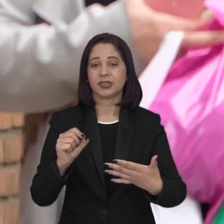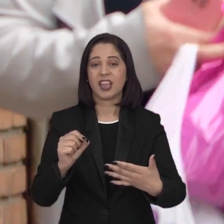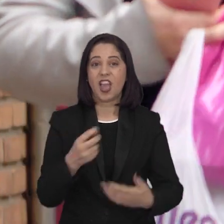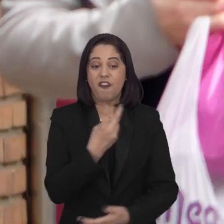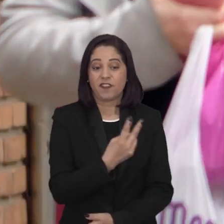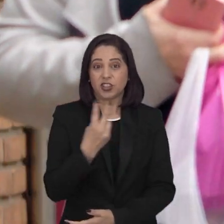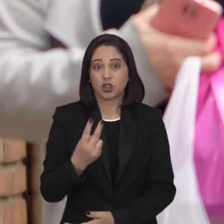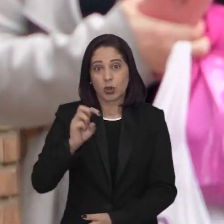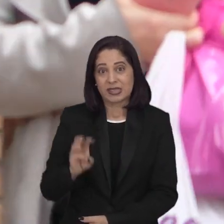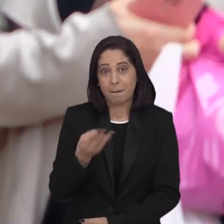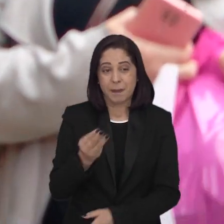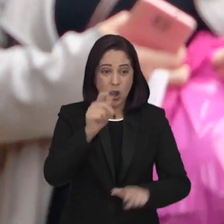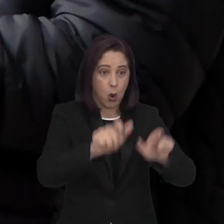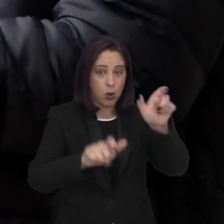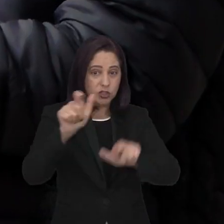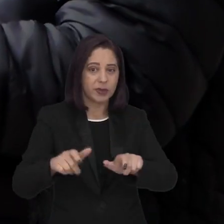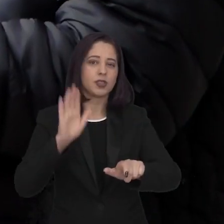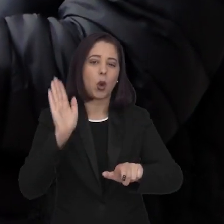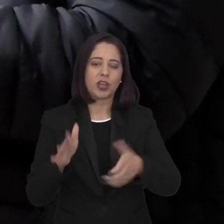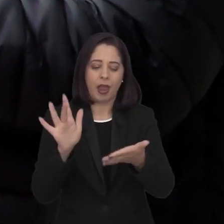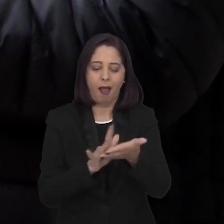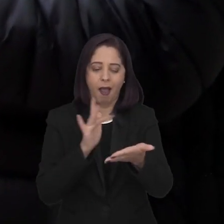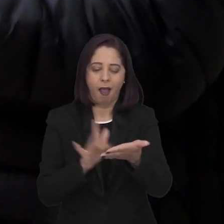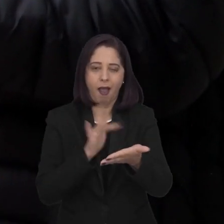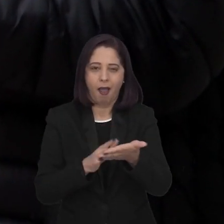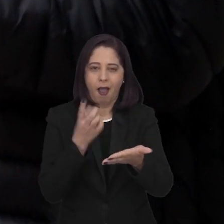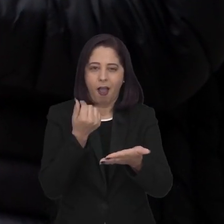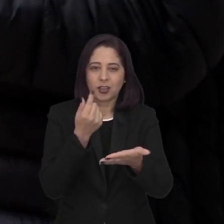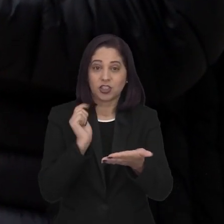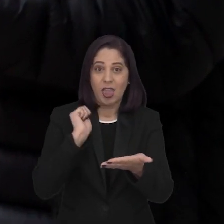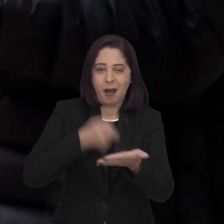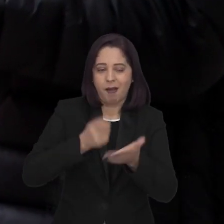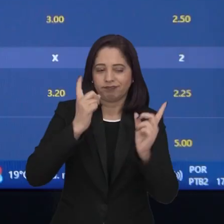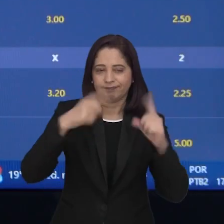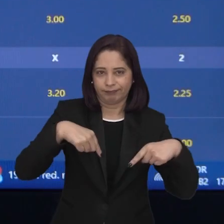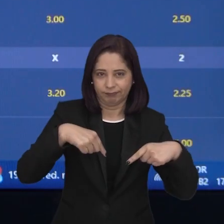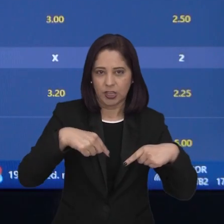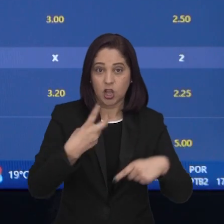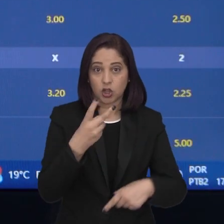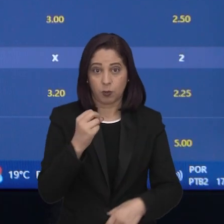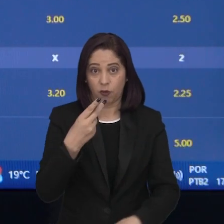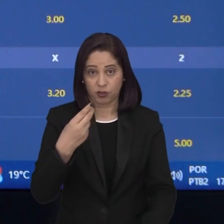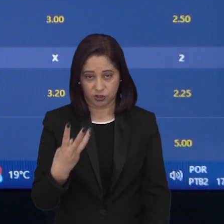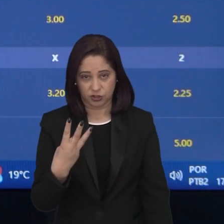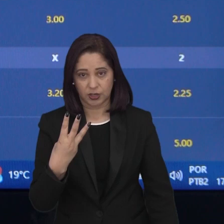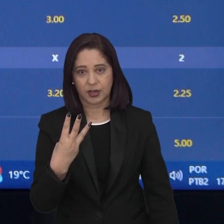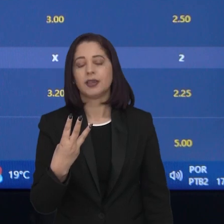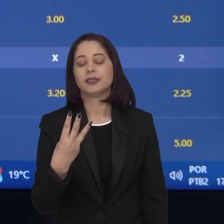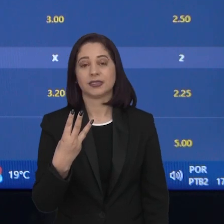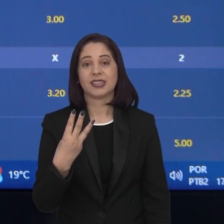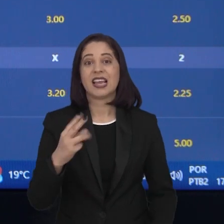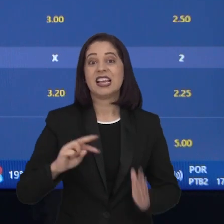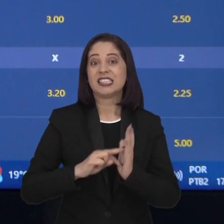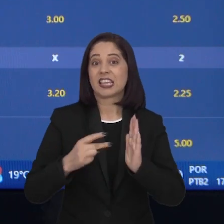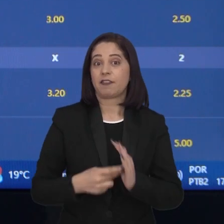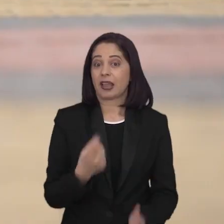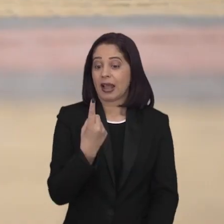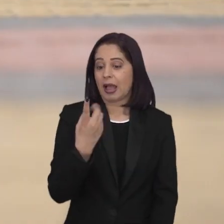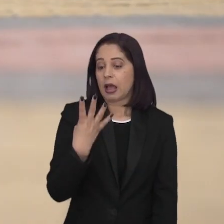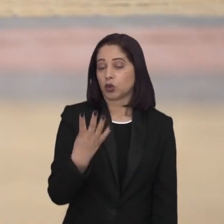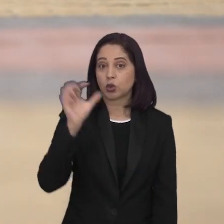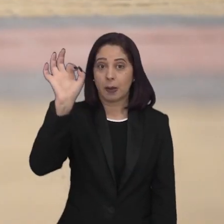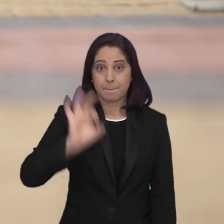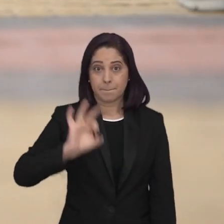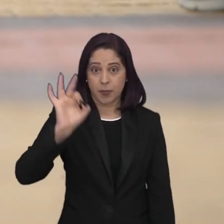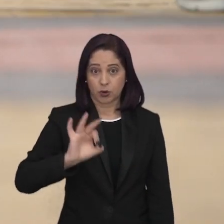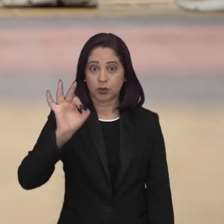Mercados Financeiros e de Capitais, 22 milhões de pessoas participaram de apostas online em 2023.